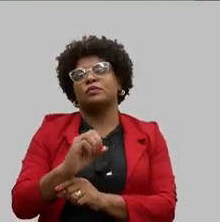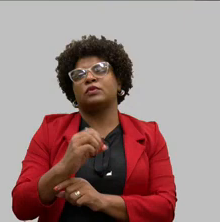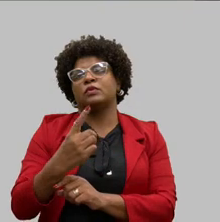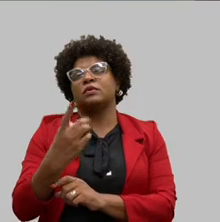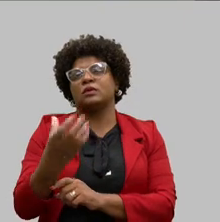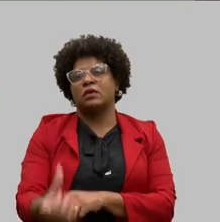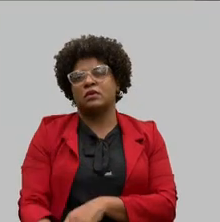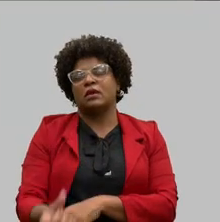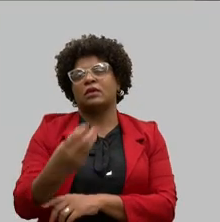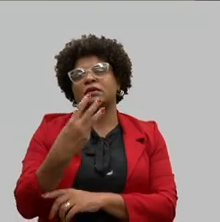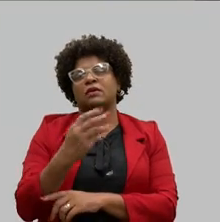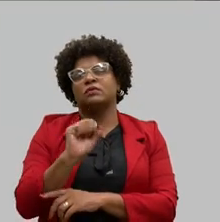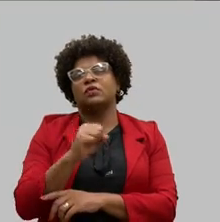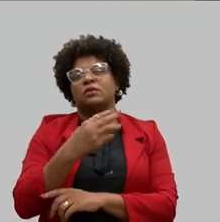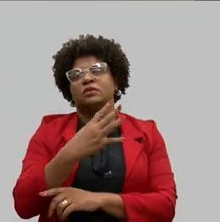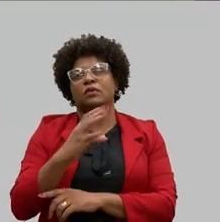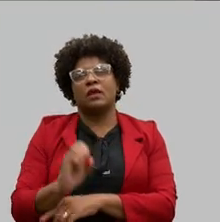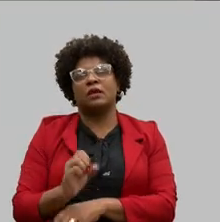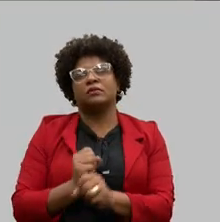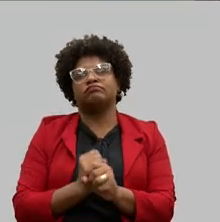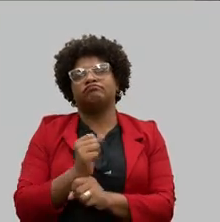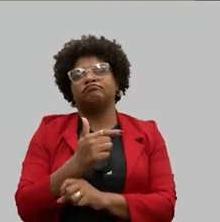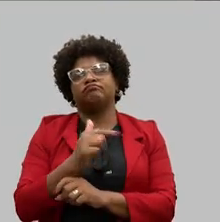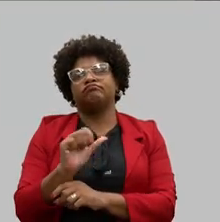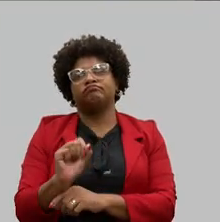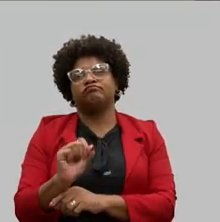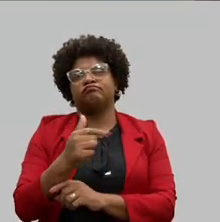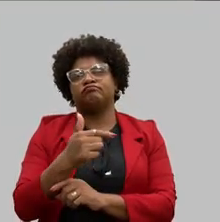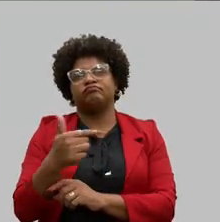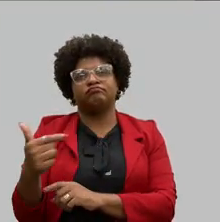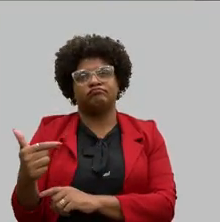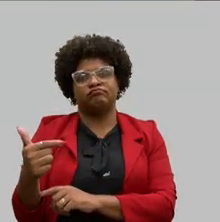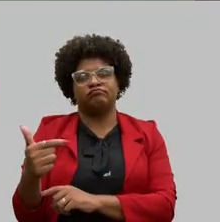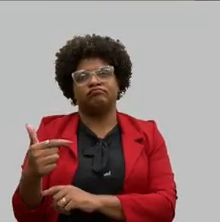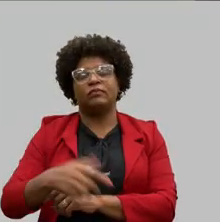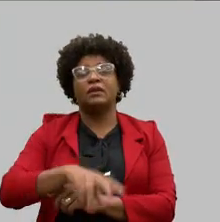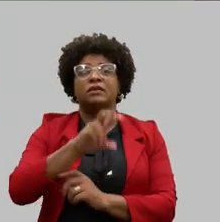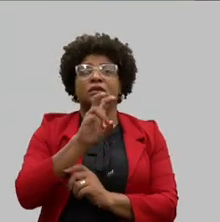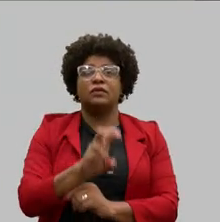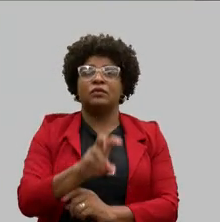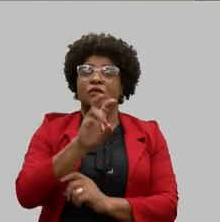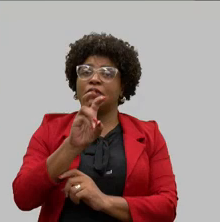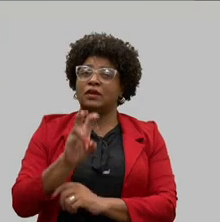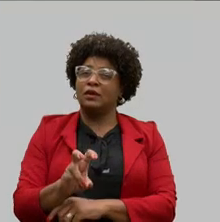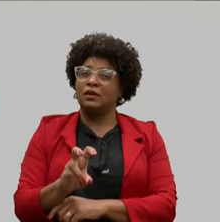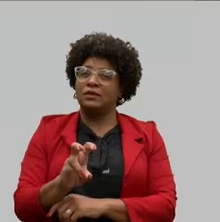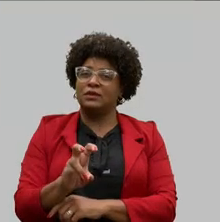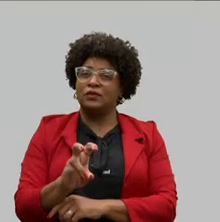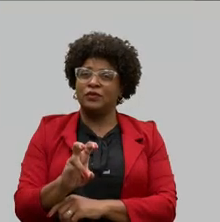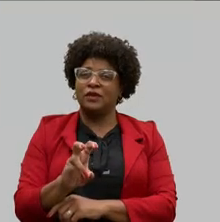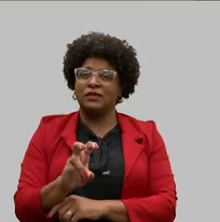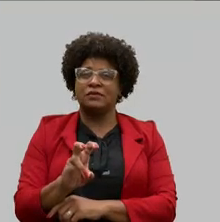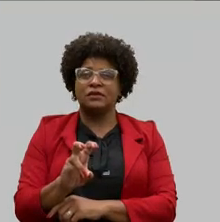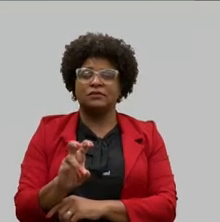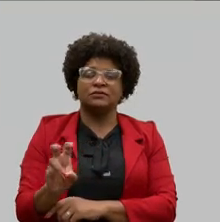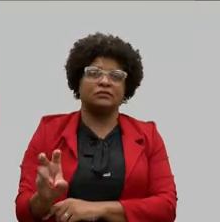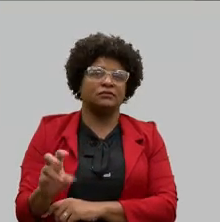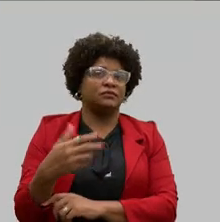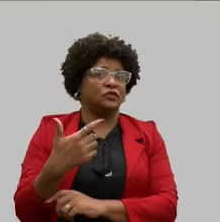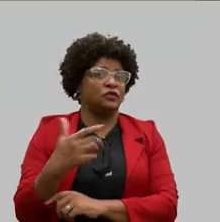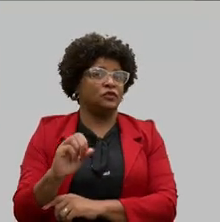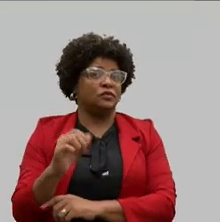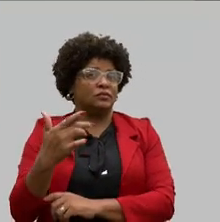3840 de 2022 5501 de 2018 3844